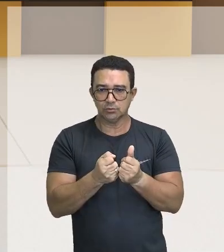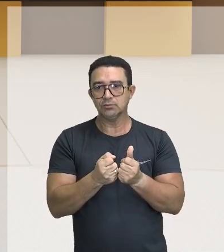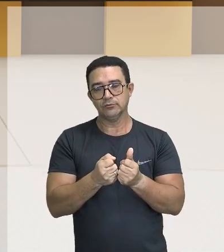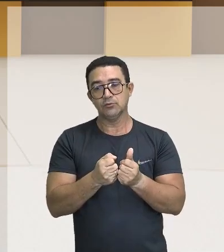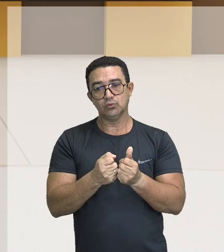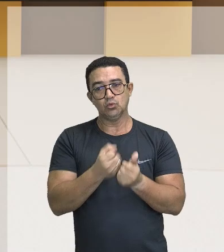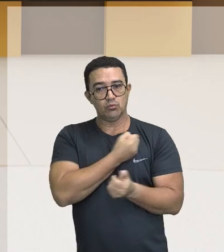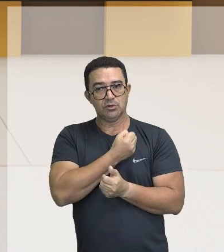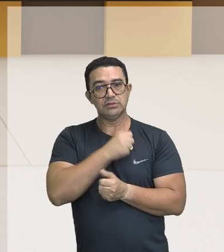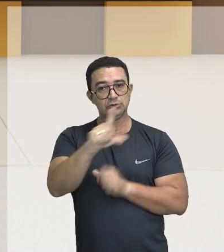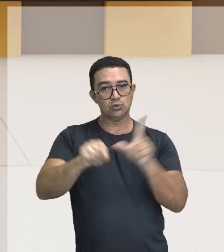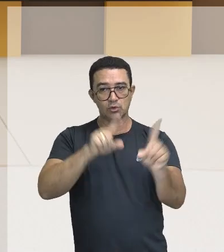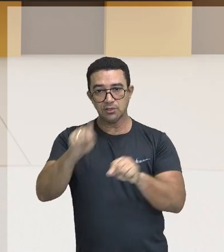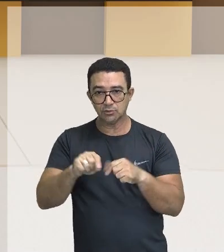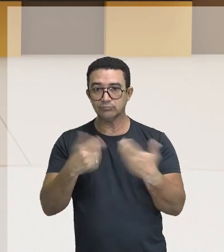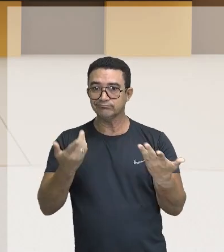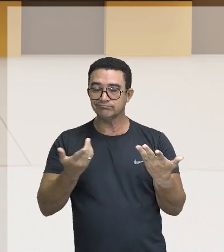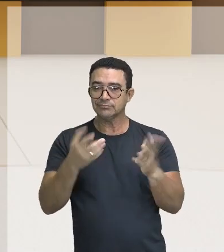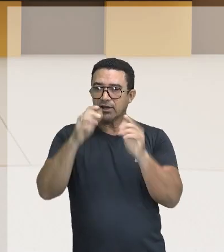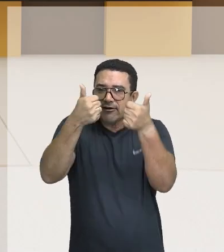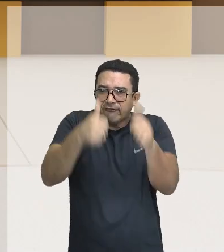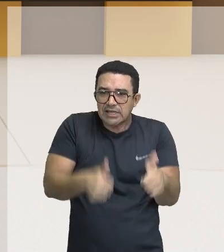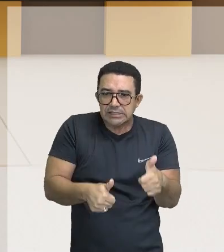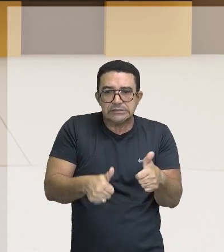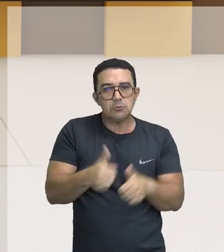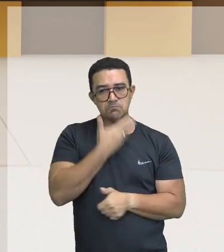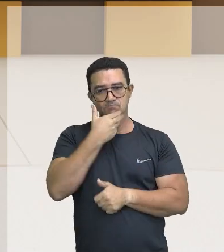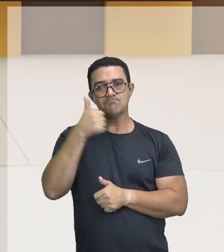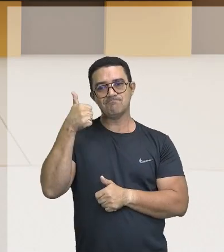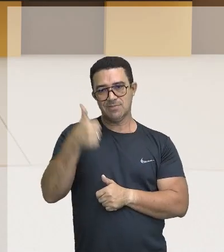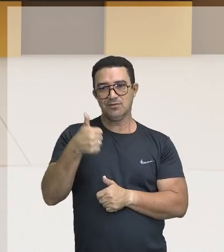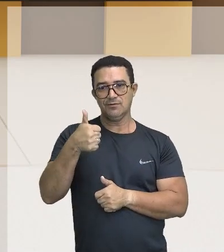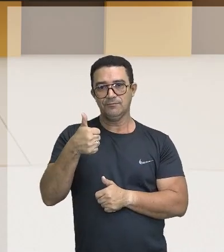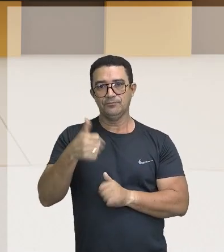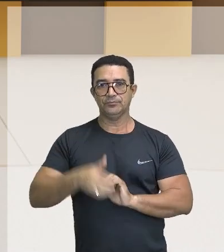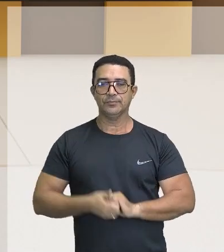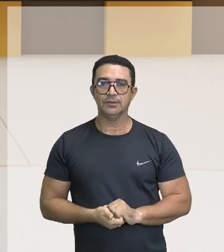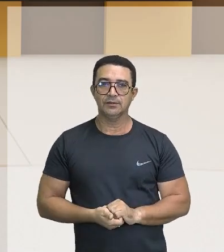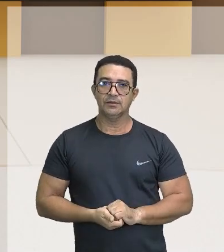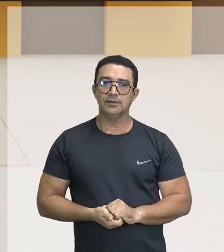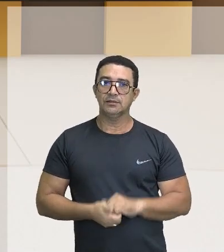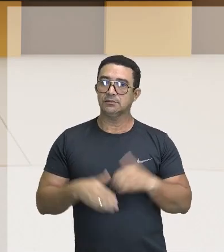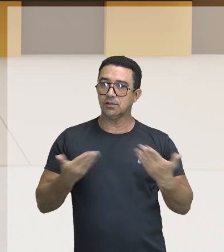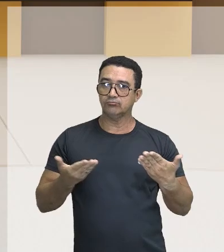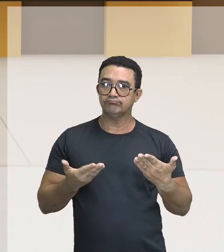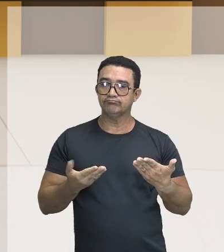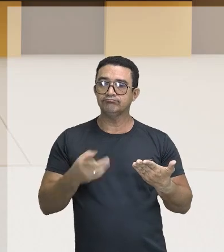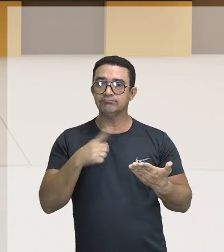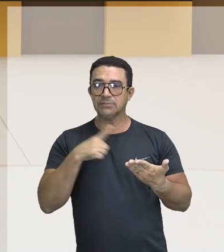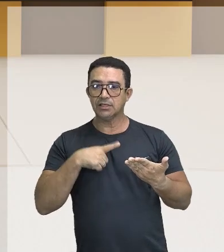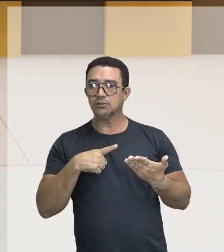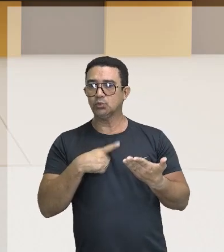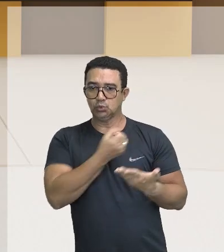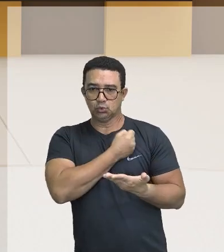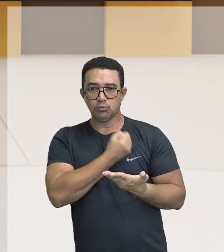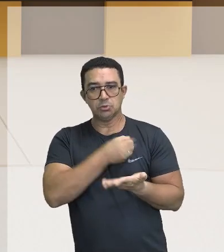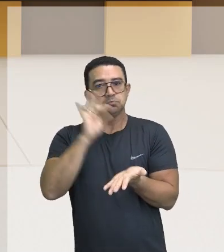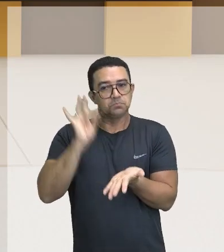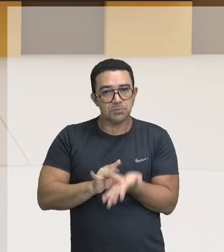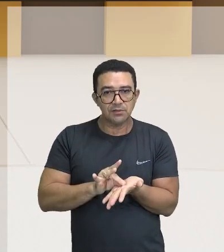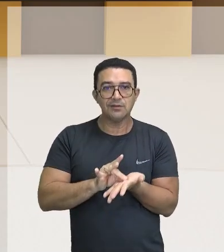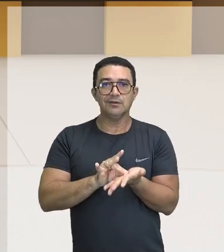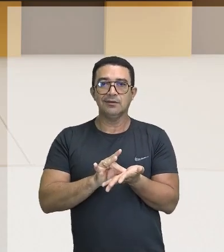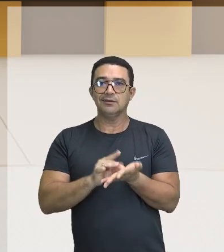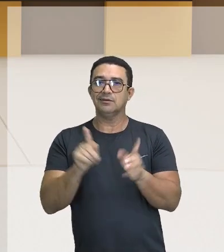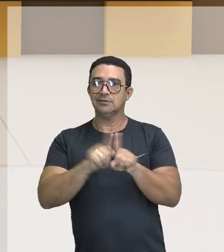a fim de tornar a análise mais significativa, que foi como a gente viu agora, né? A gente tem aí os valores absolutos e a